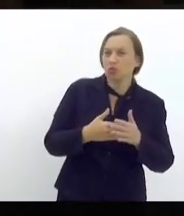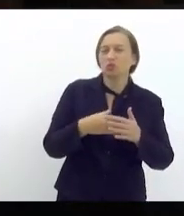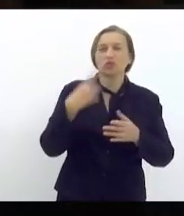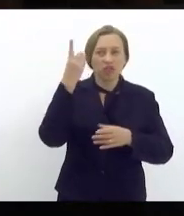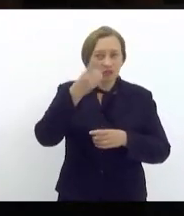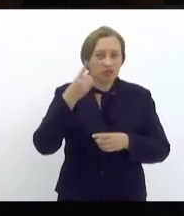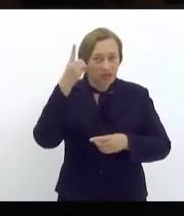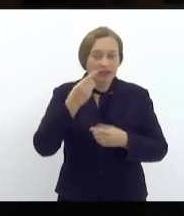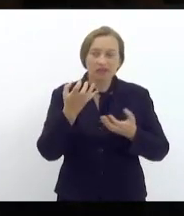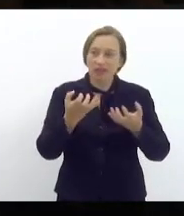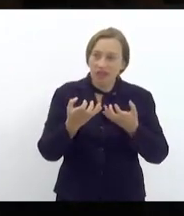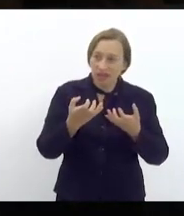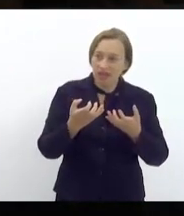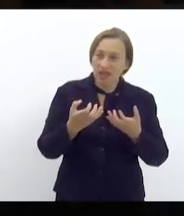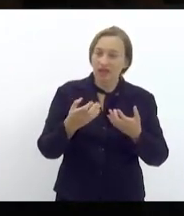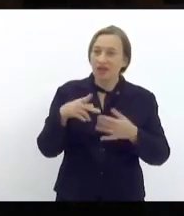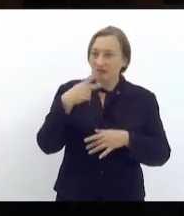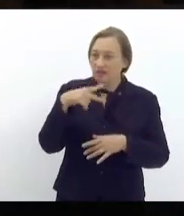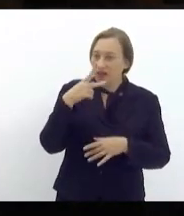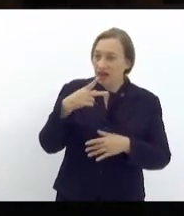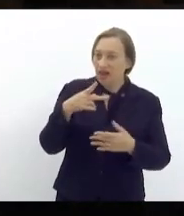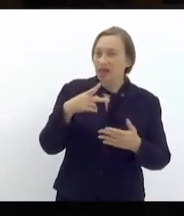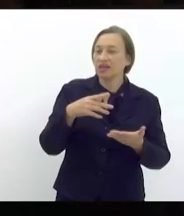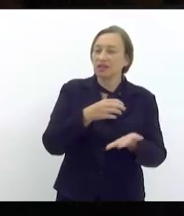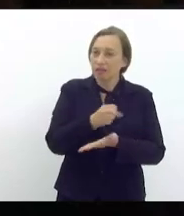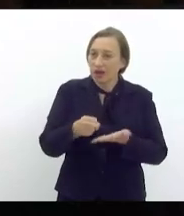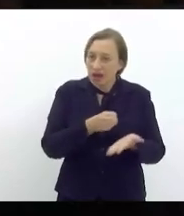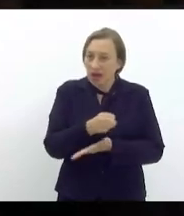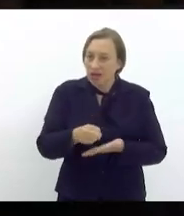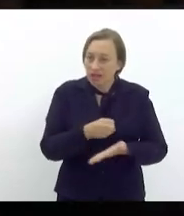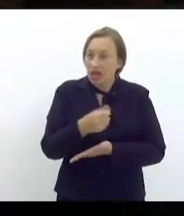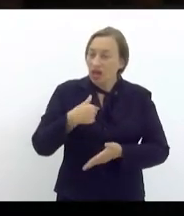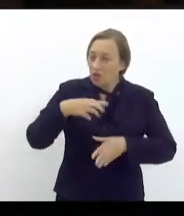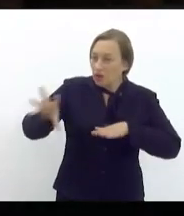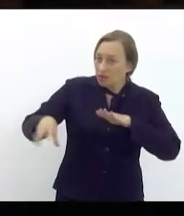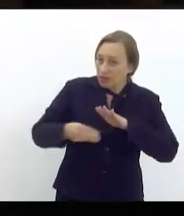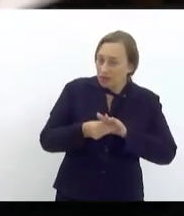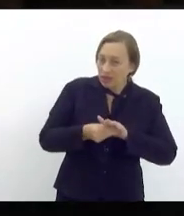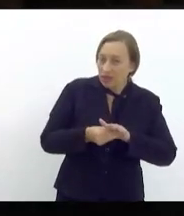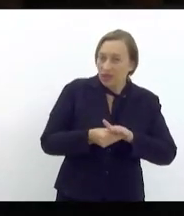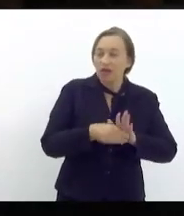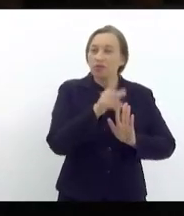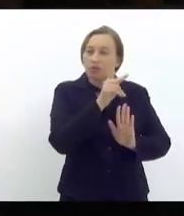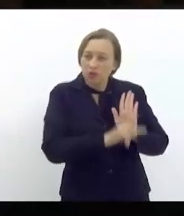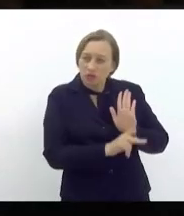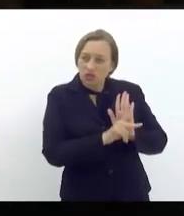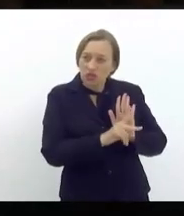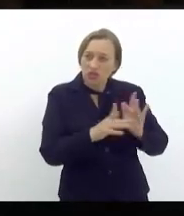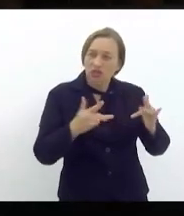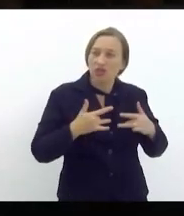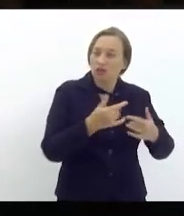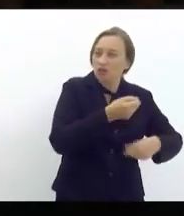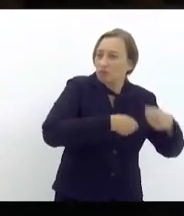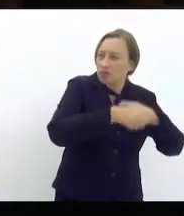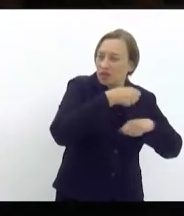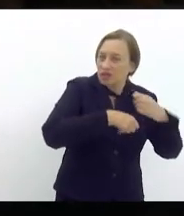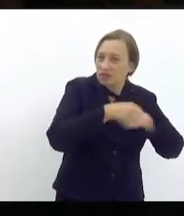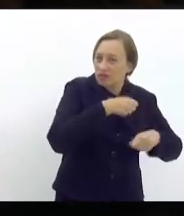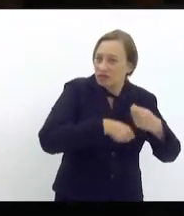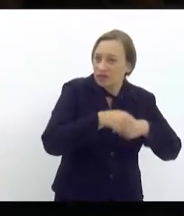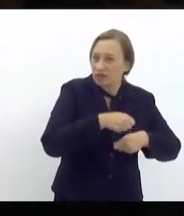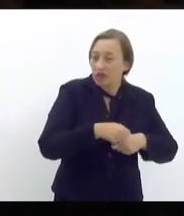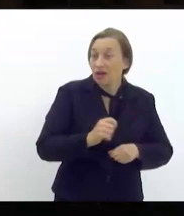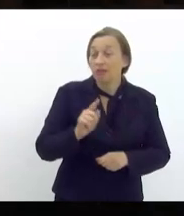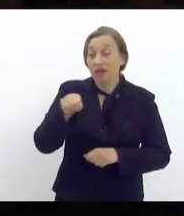quer dizer olha eu emendei sim esse projeto de saúde mental eu emendei para esse projeto de economia solidária para esse projeto de